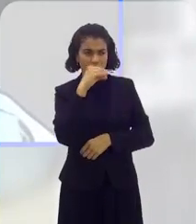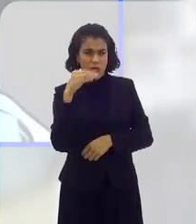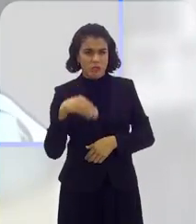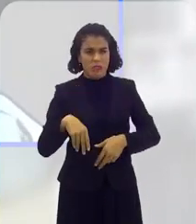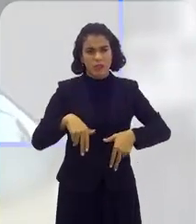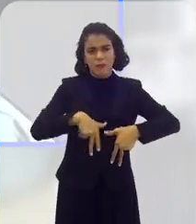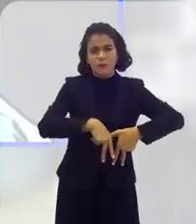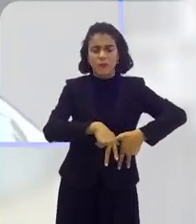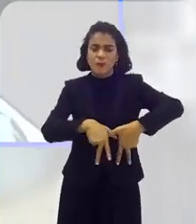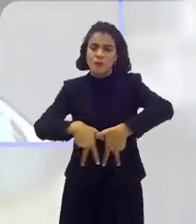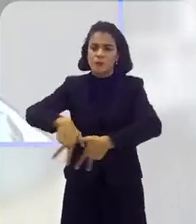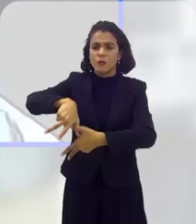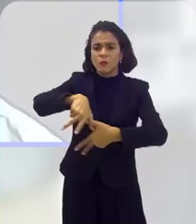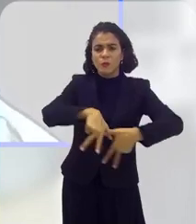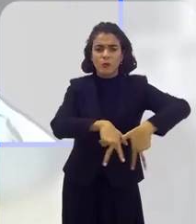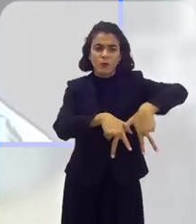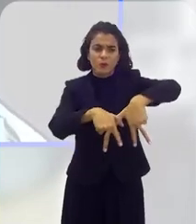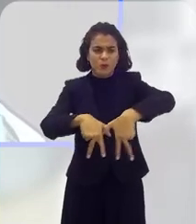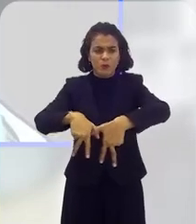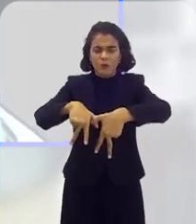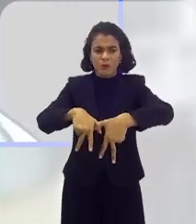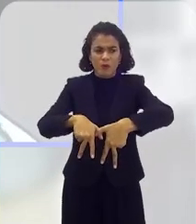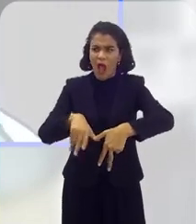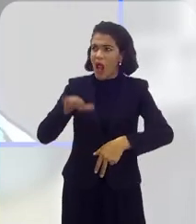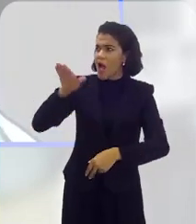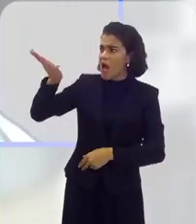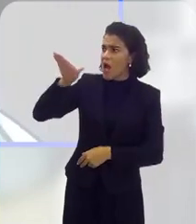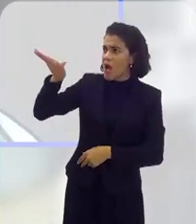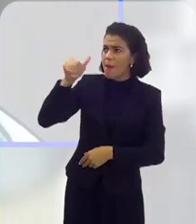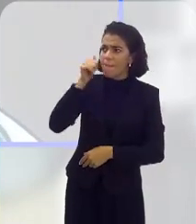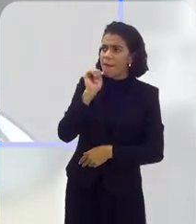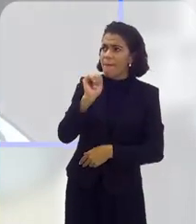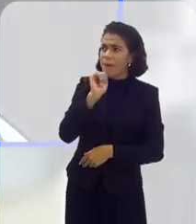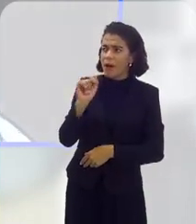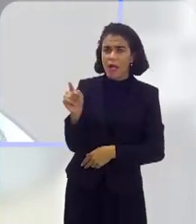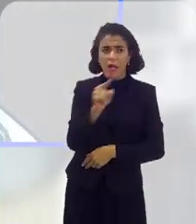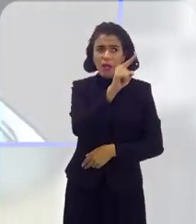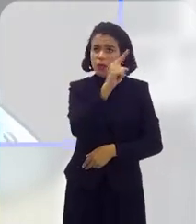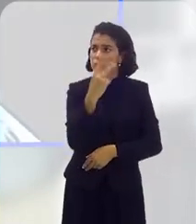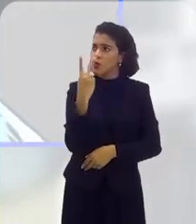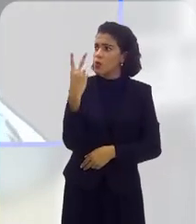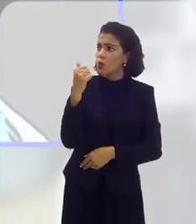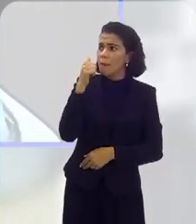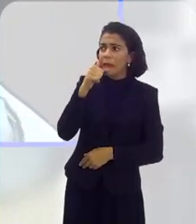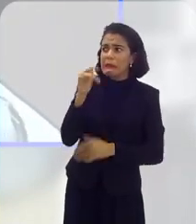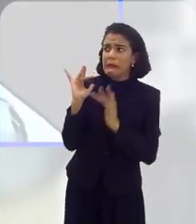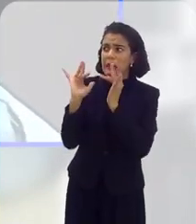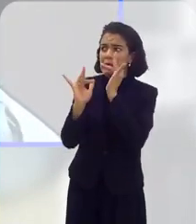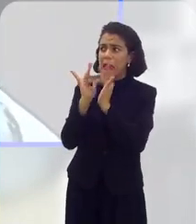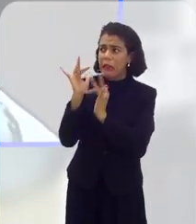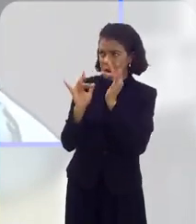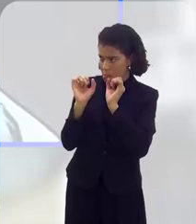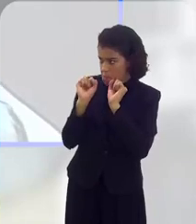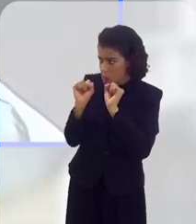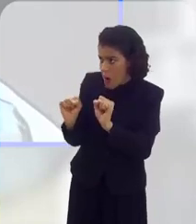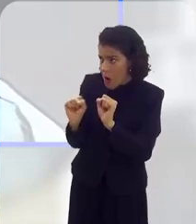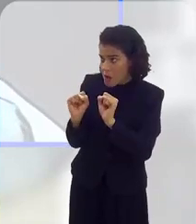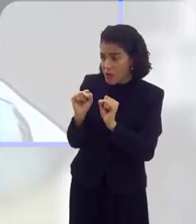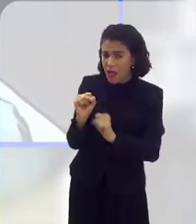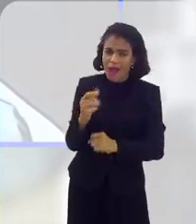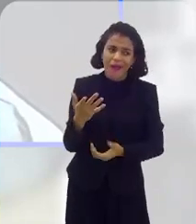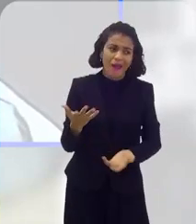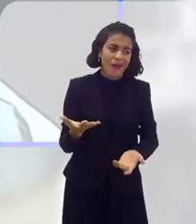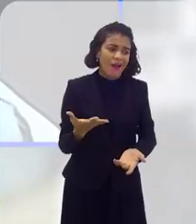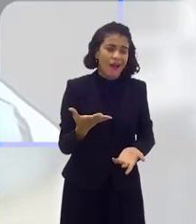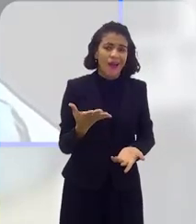adolescentes de mãos dadas e chamou a atenção da mãe e falou: mamãe, duas meninas namorando, pode?